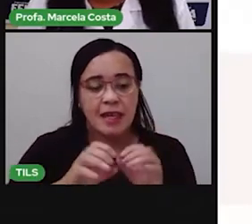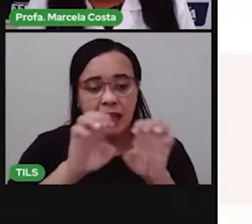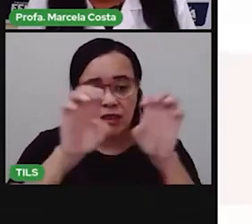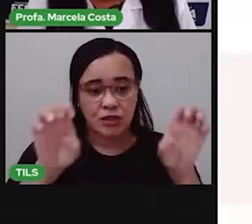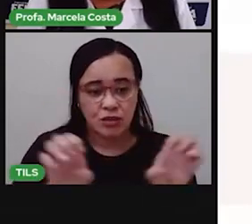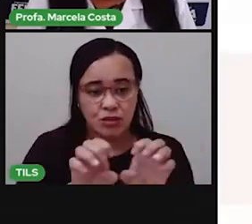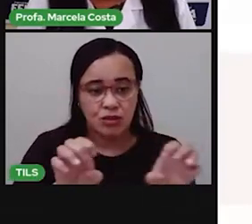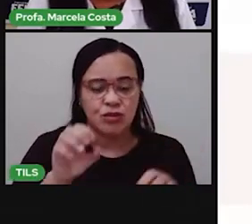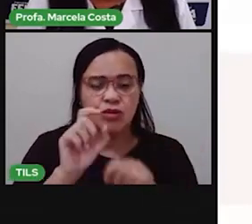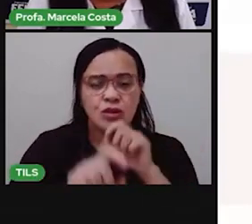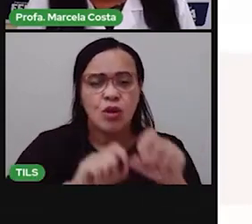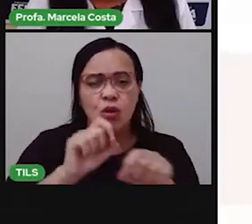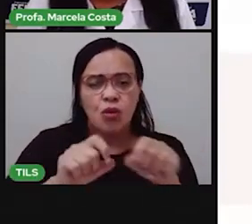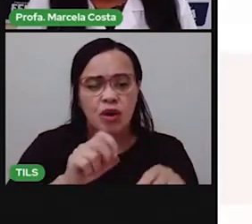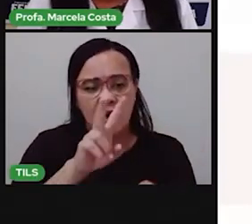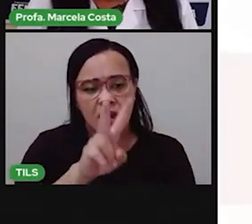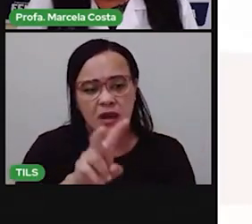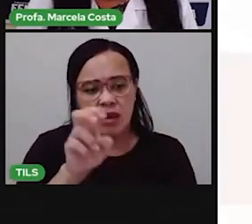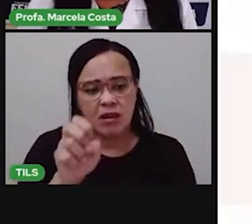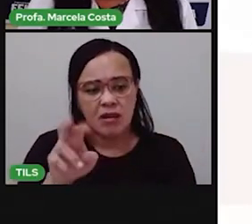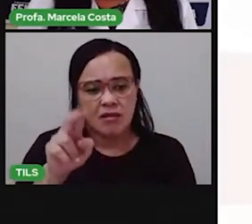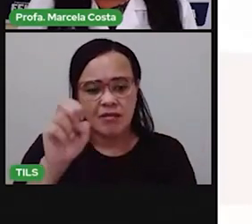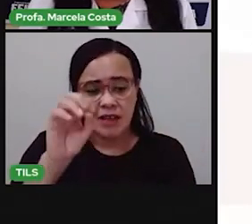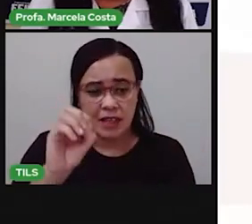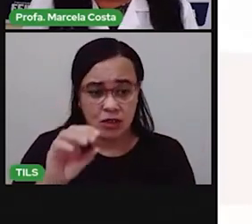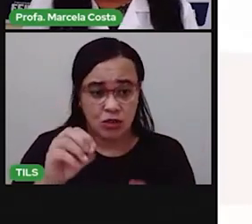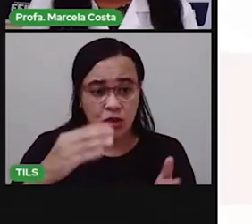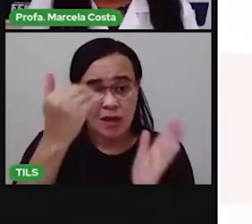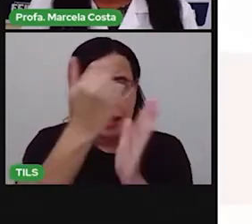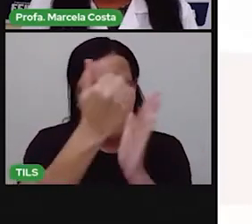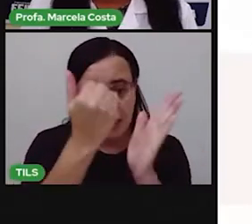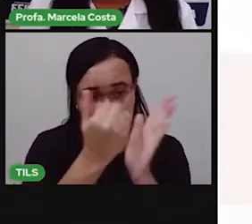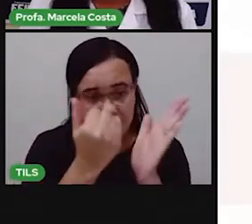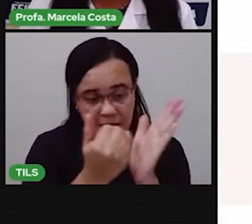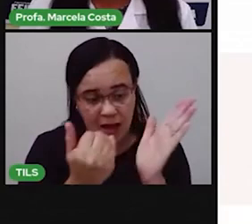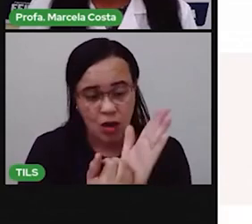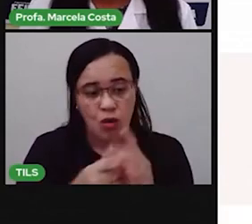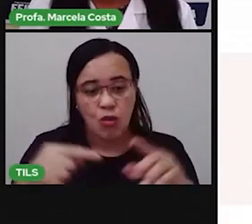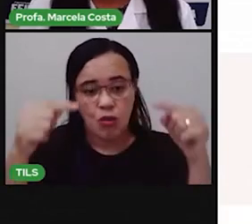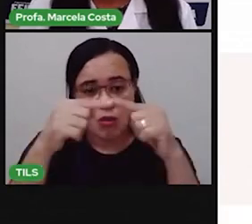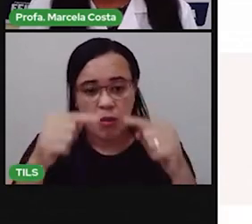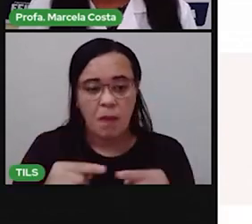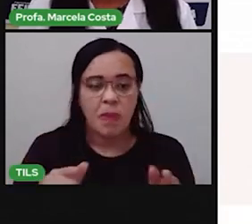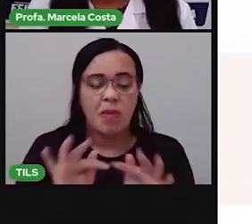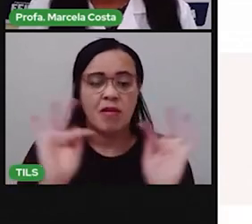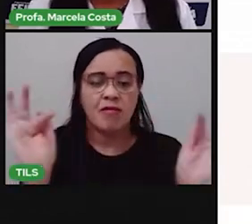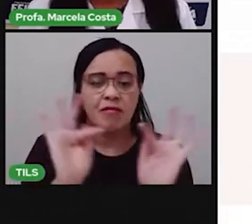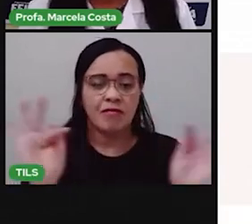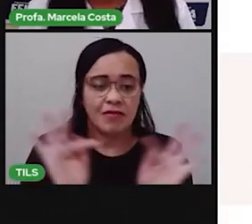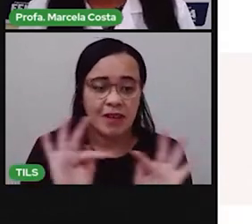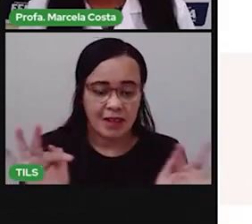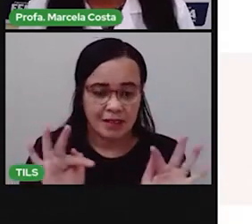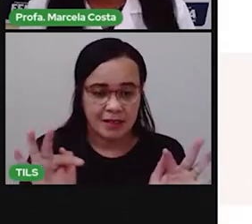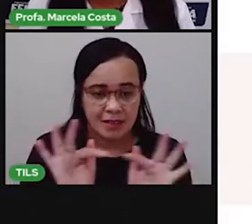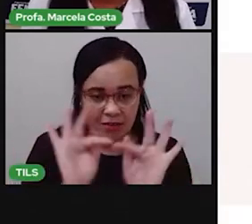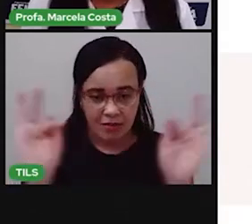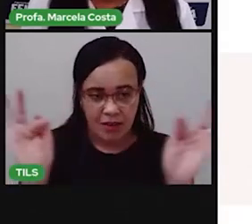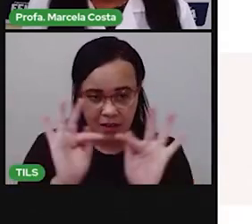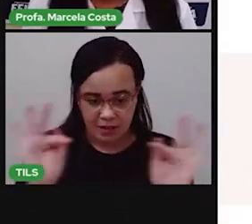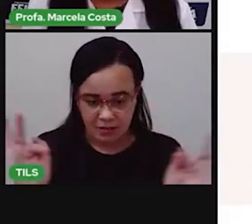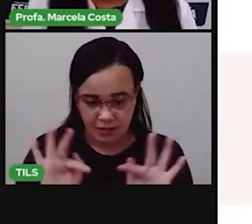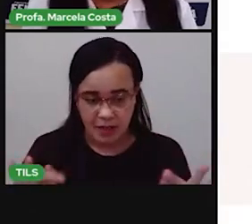versos. Cada verso está representado aí por uma frase, que é um conjunto de